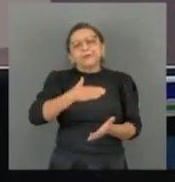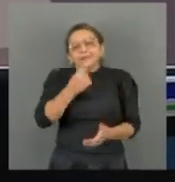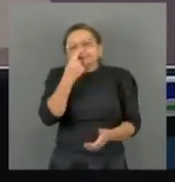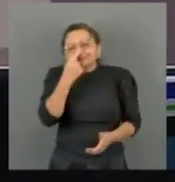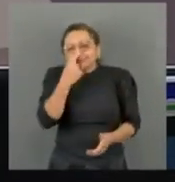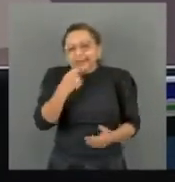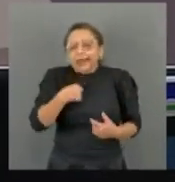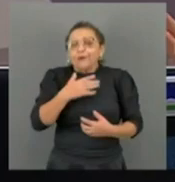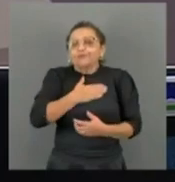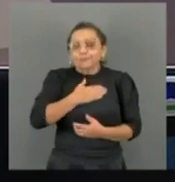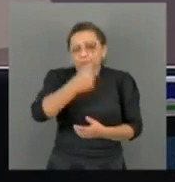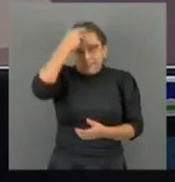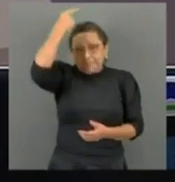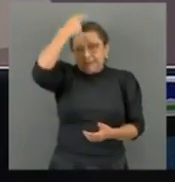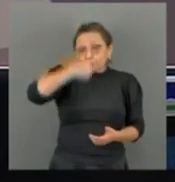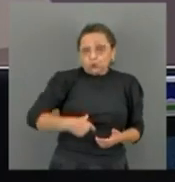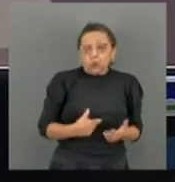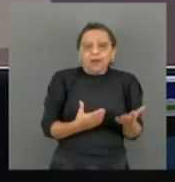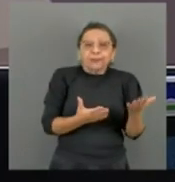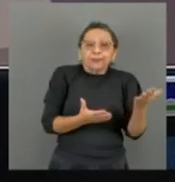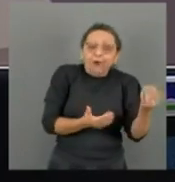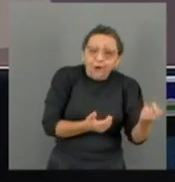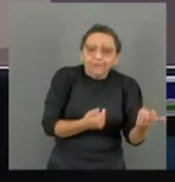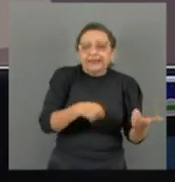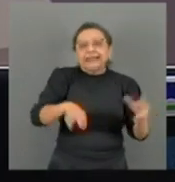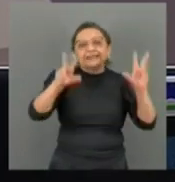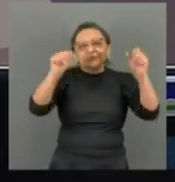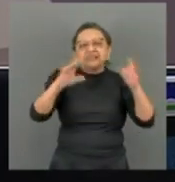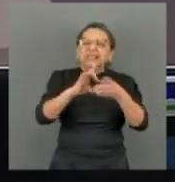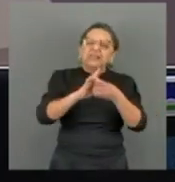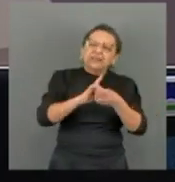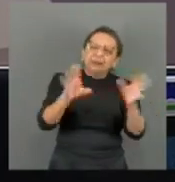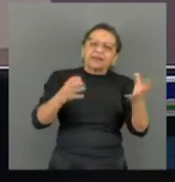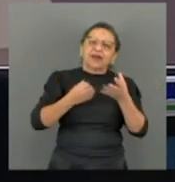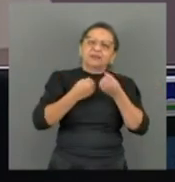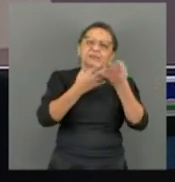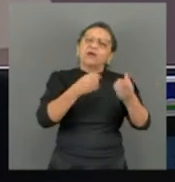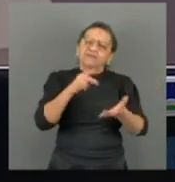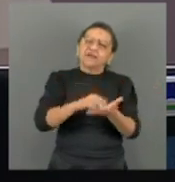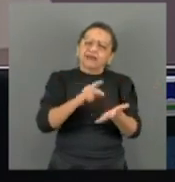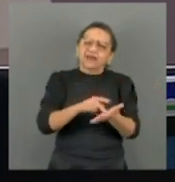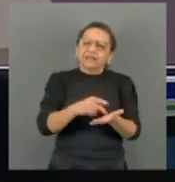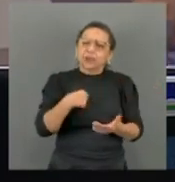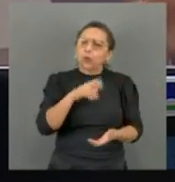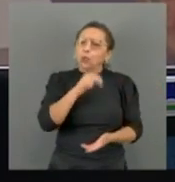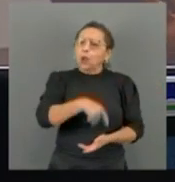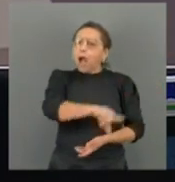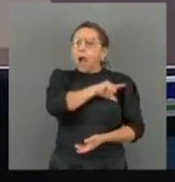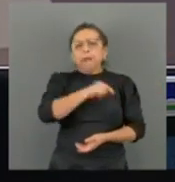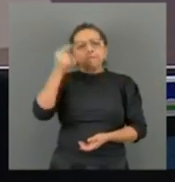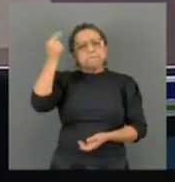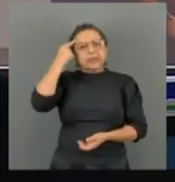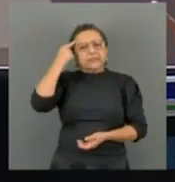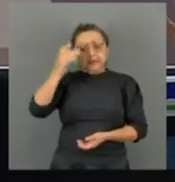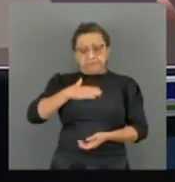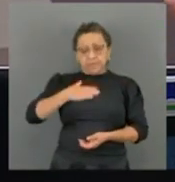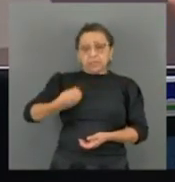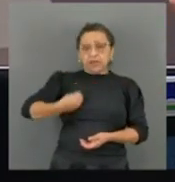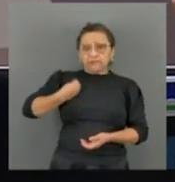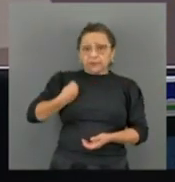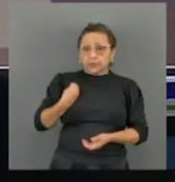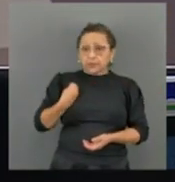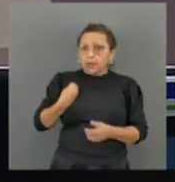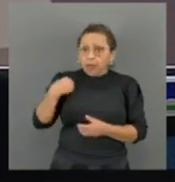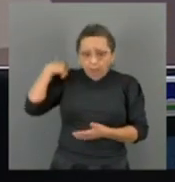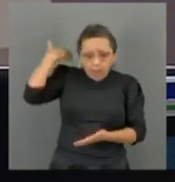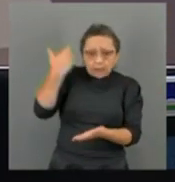Eu sou uma pessoa muito nova a essa questão da liberdade de expressão, é verdade. Eu nunca pensei em minha vida inteira que